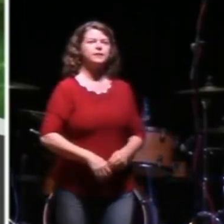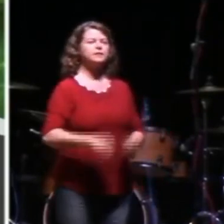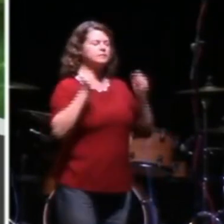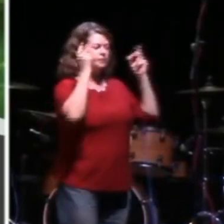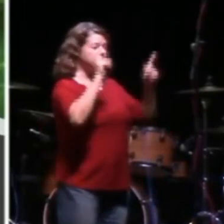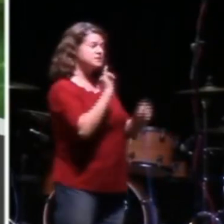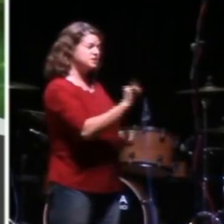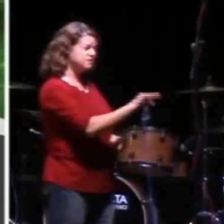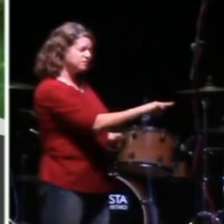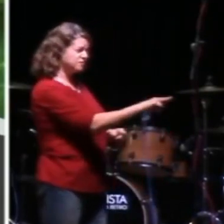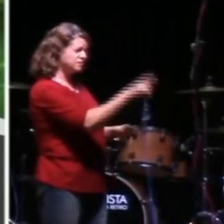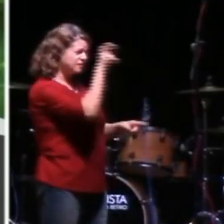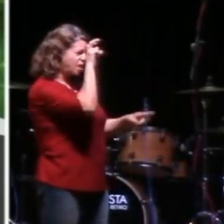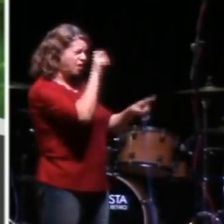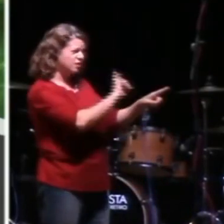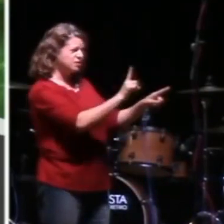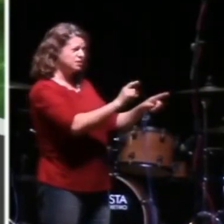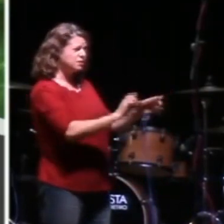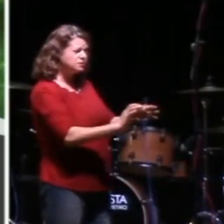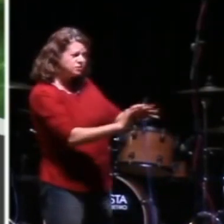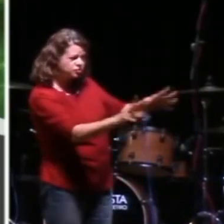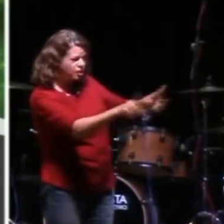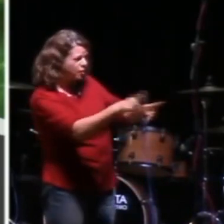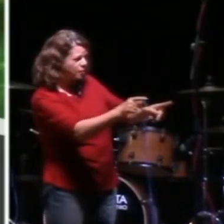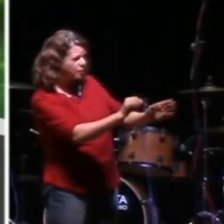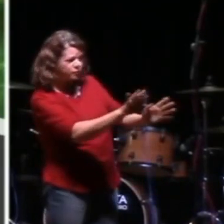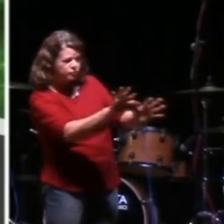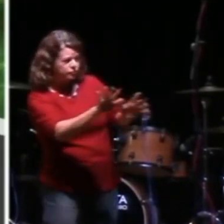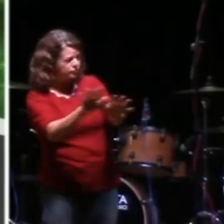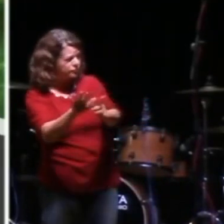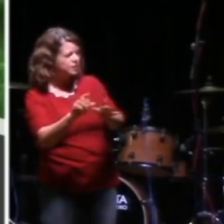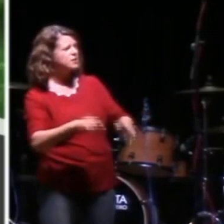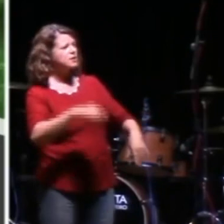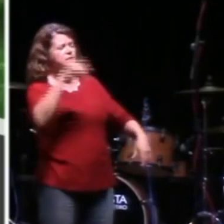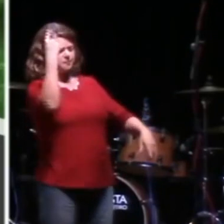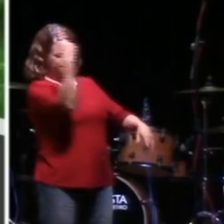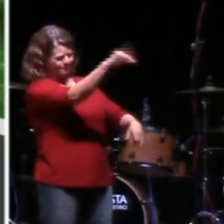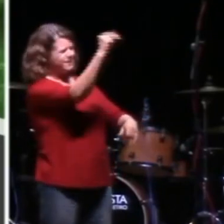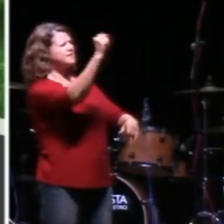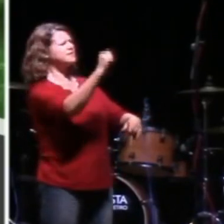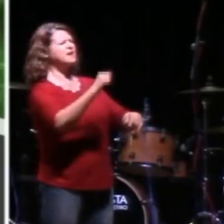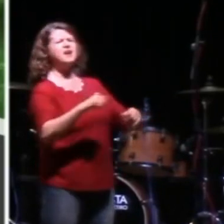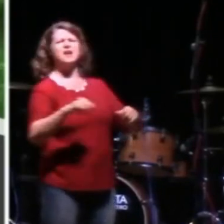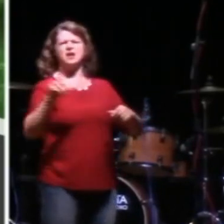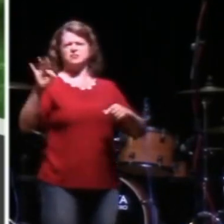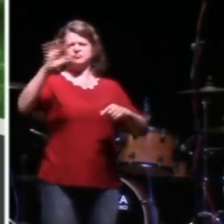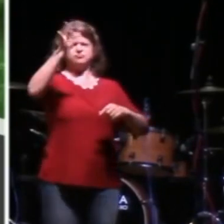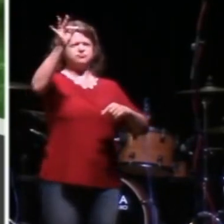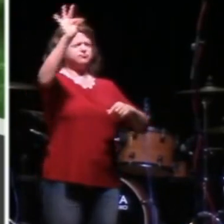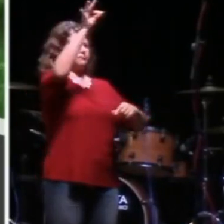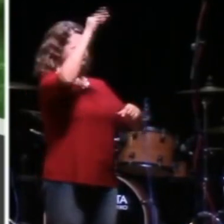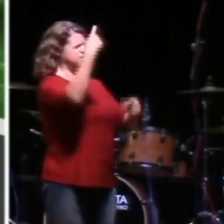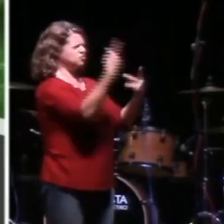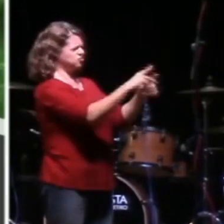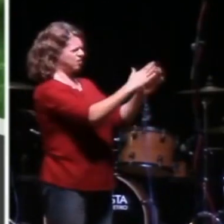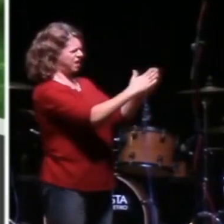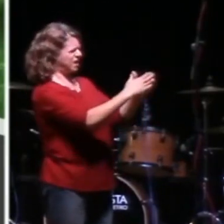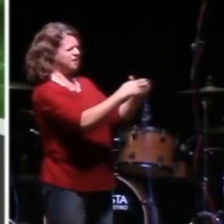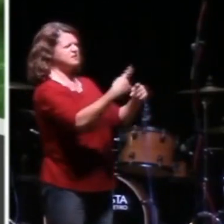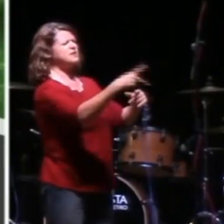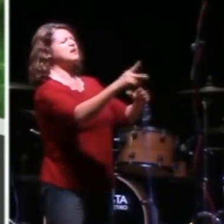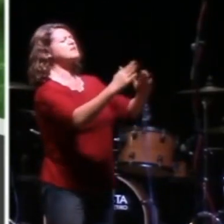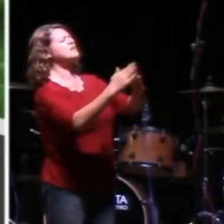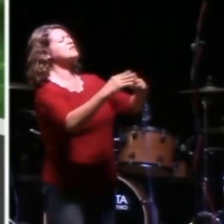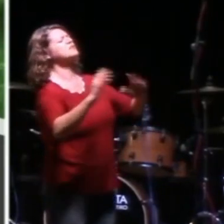de moscas para sacar você os seus conselheiros o seu povo é suas casas as casas dos egípcios tem como